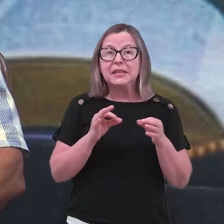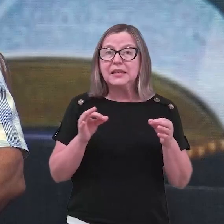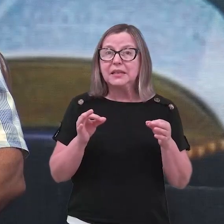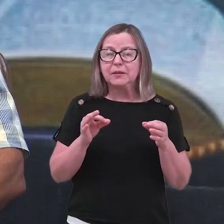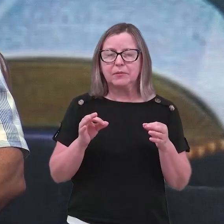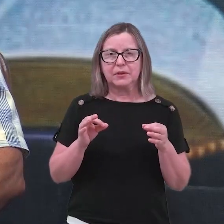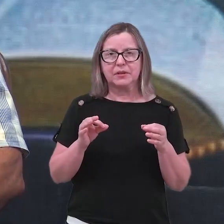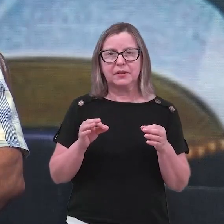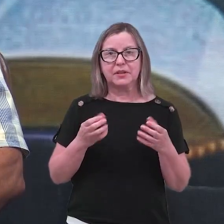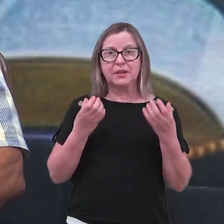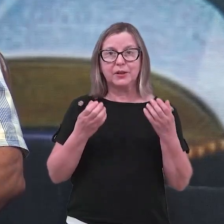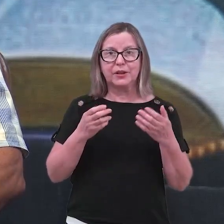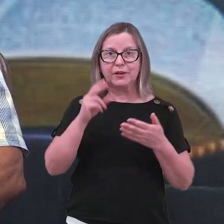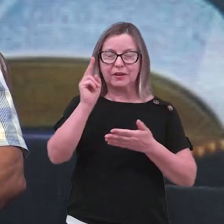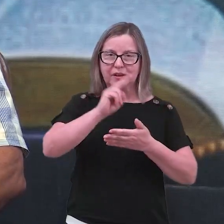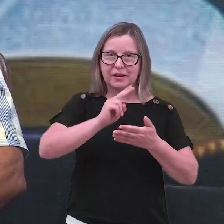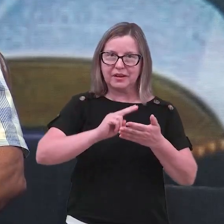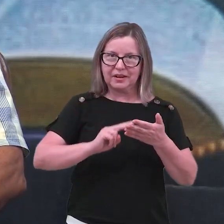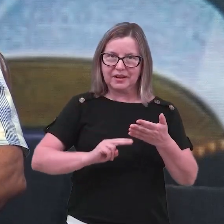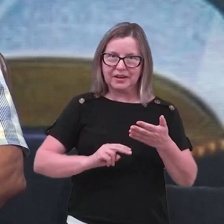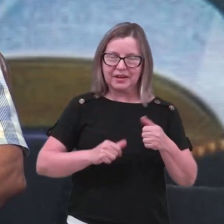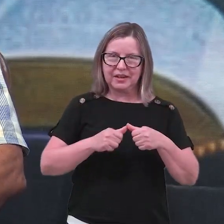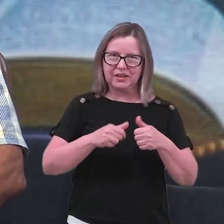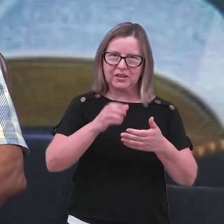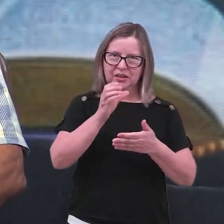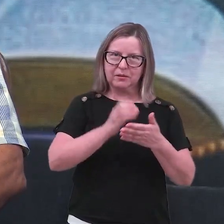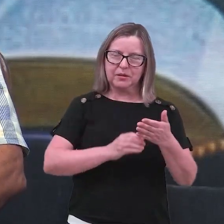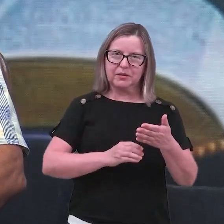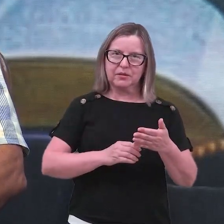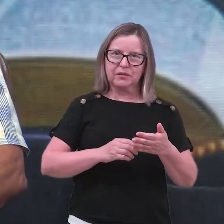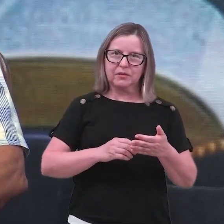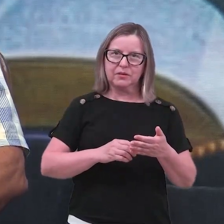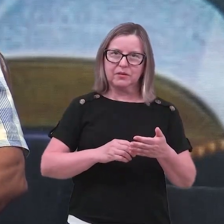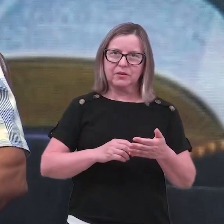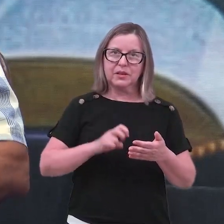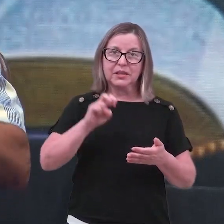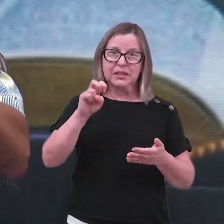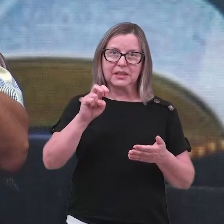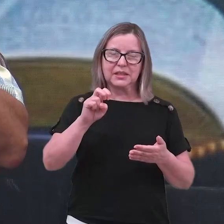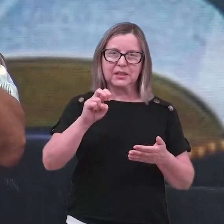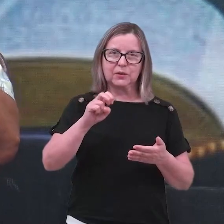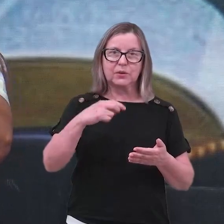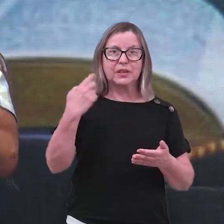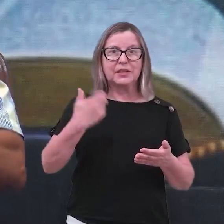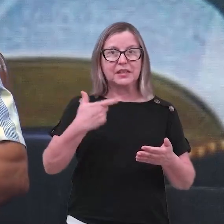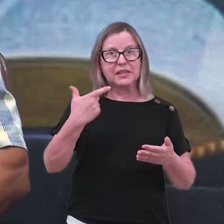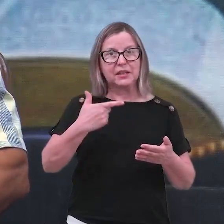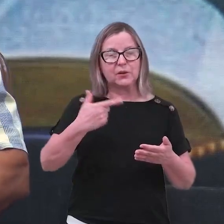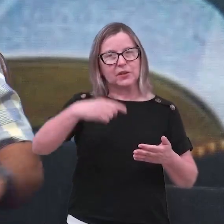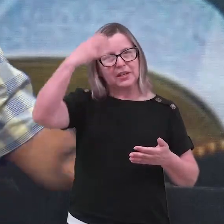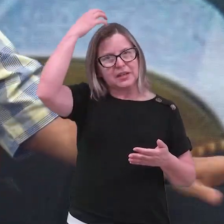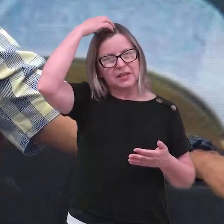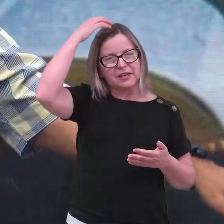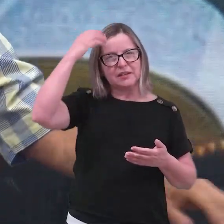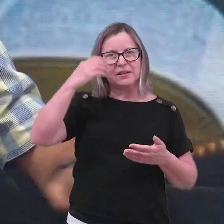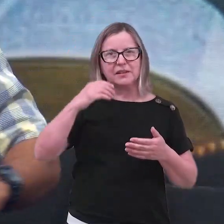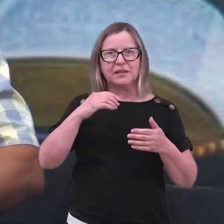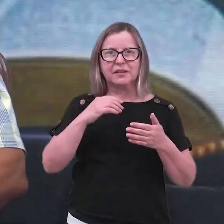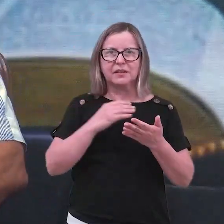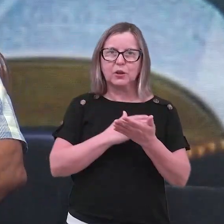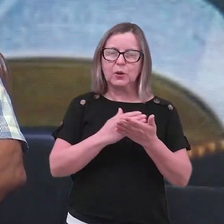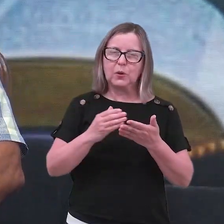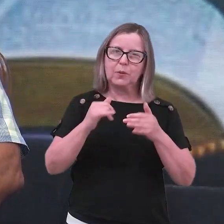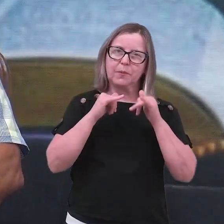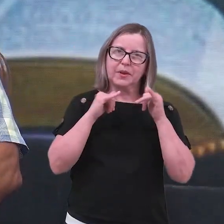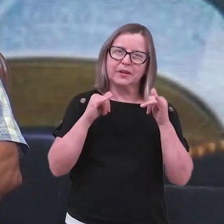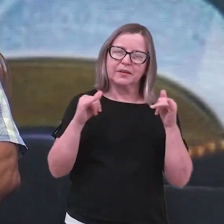E eu quero ler com vocês esse capítulo 5 de 2 Reis, que ele começa dizendo assim, eu vou fazer essa leitura,